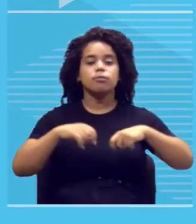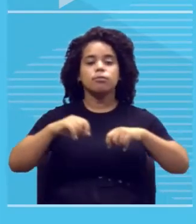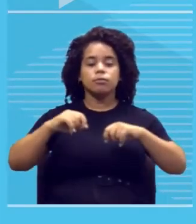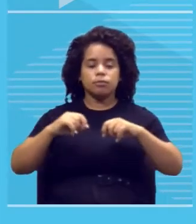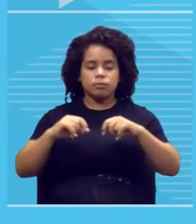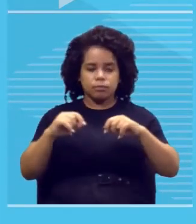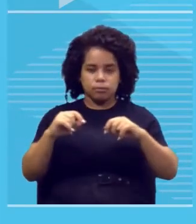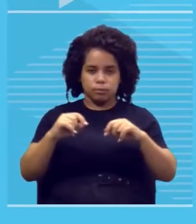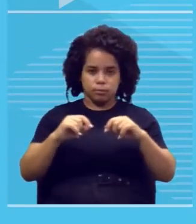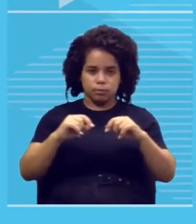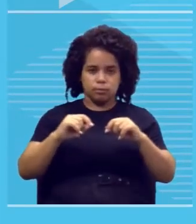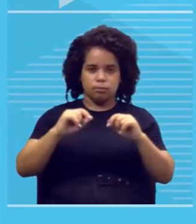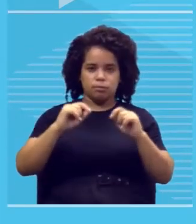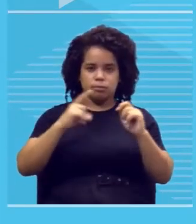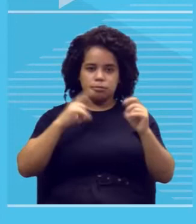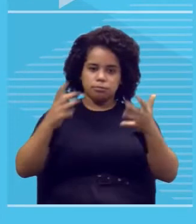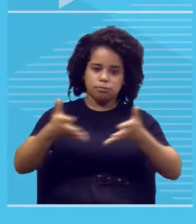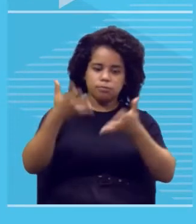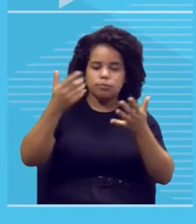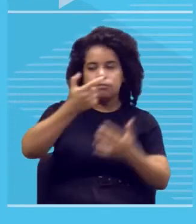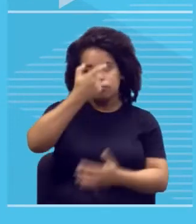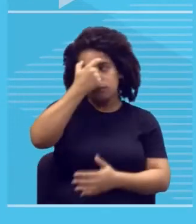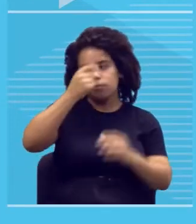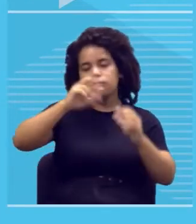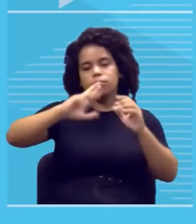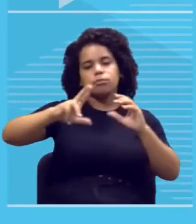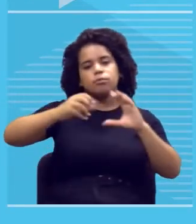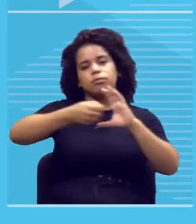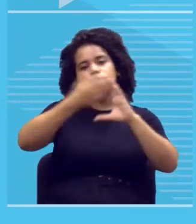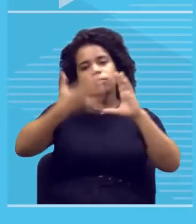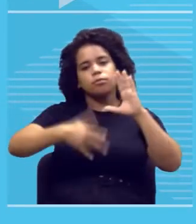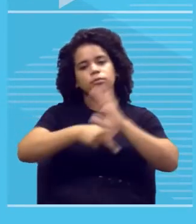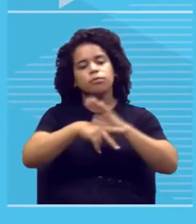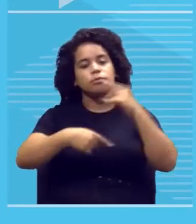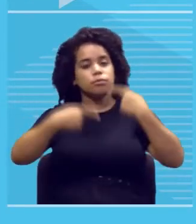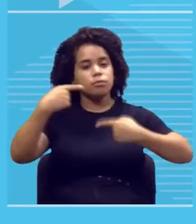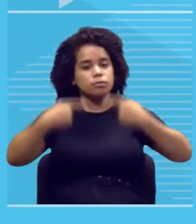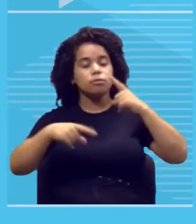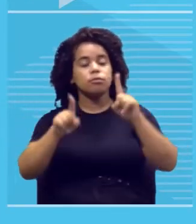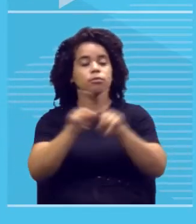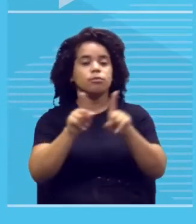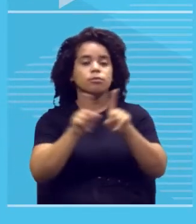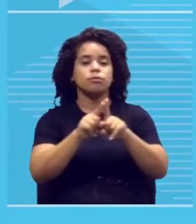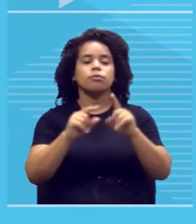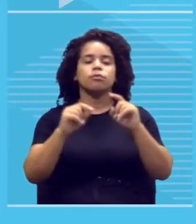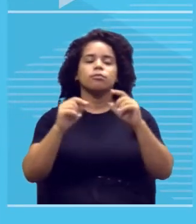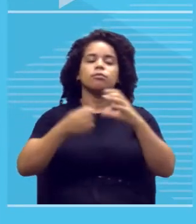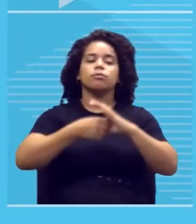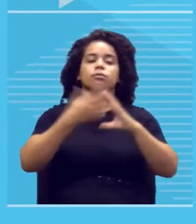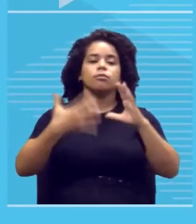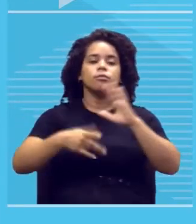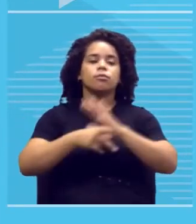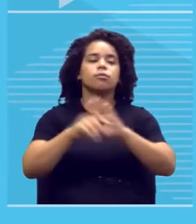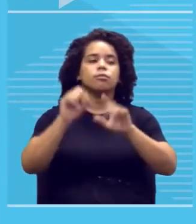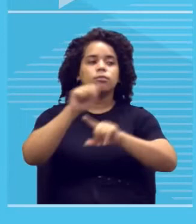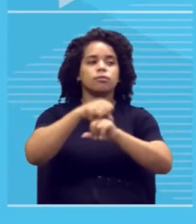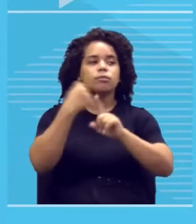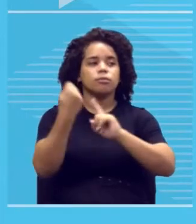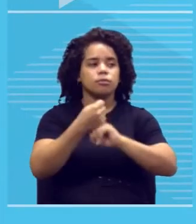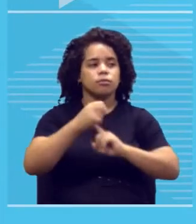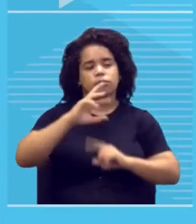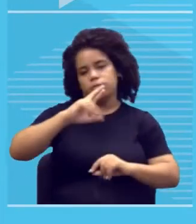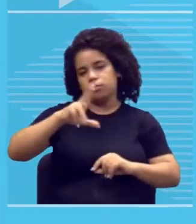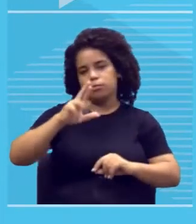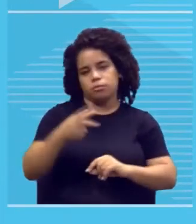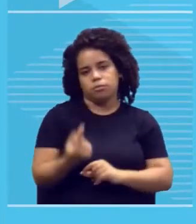consciência não apenas no aspecto político mas também certo no aspecto social esse aqui não é um